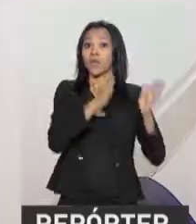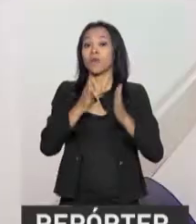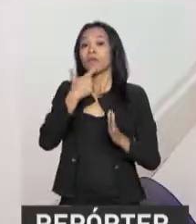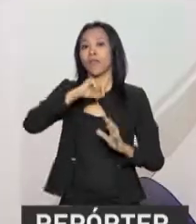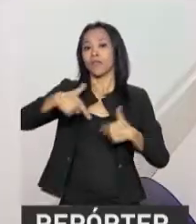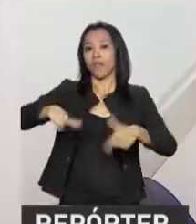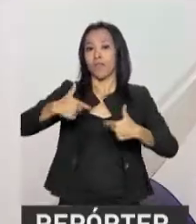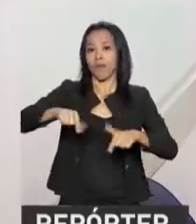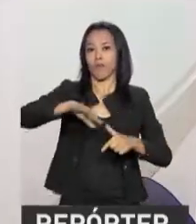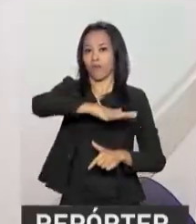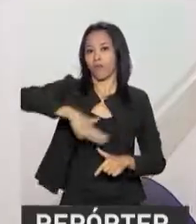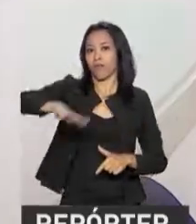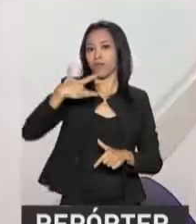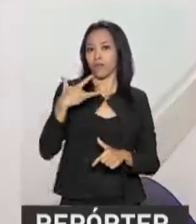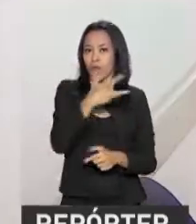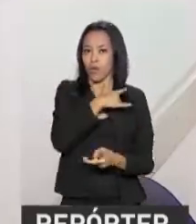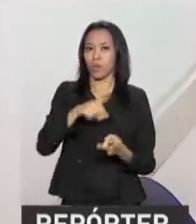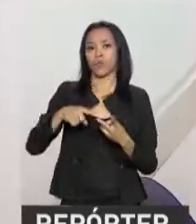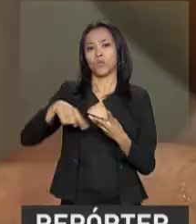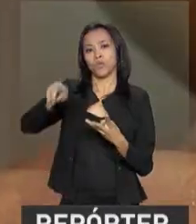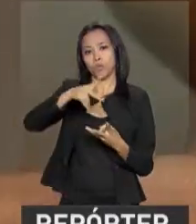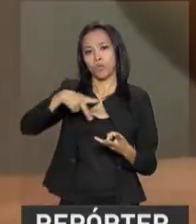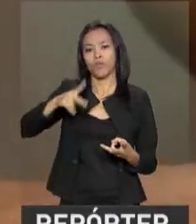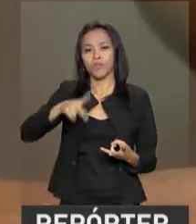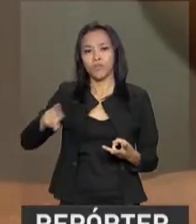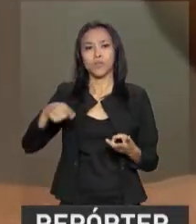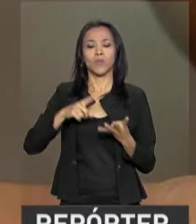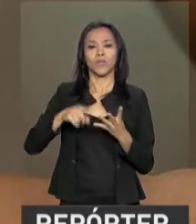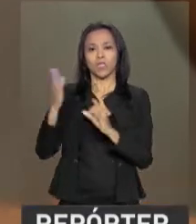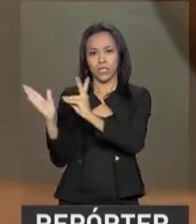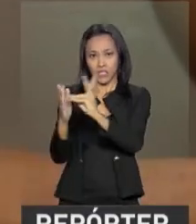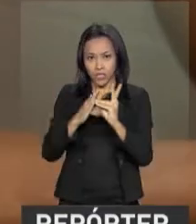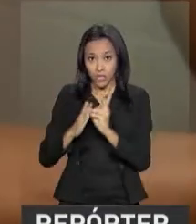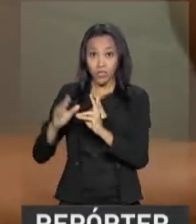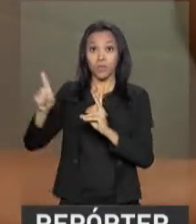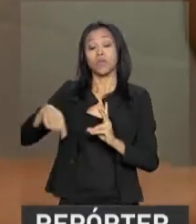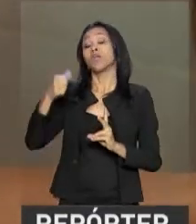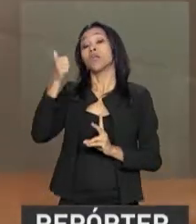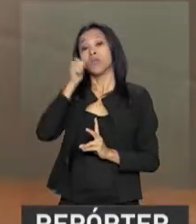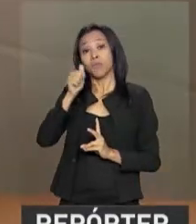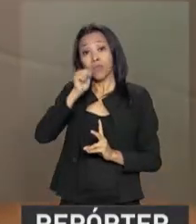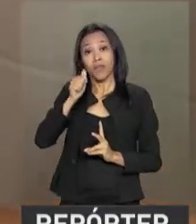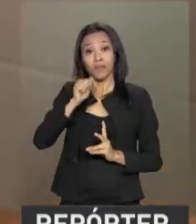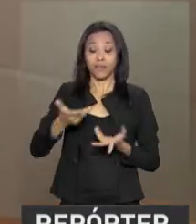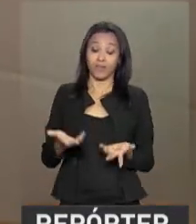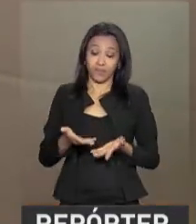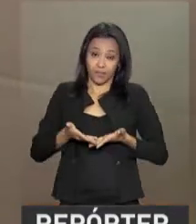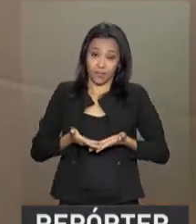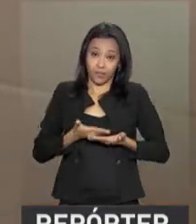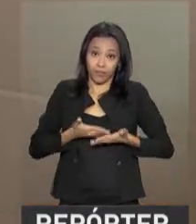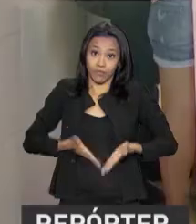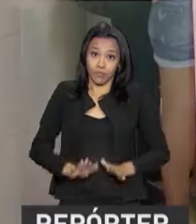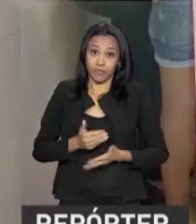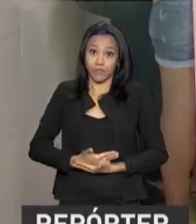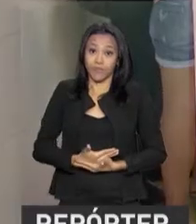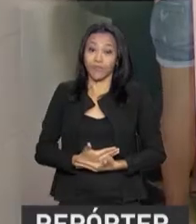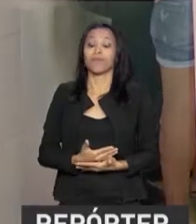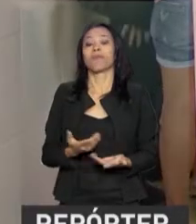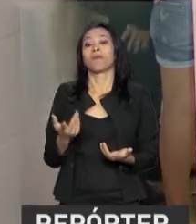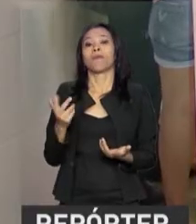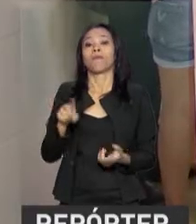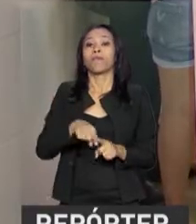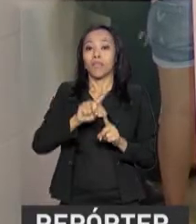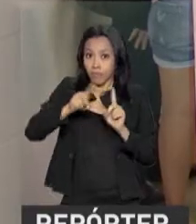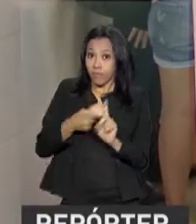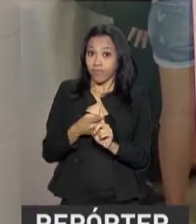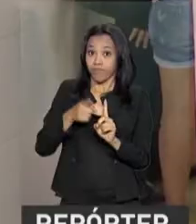saúde professores indígenas gestantes e mulheres com filhos recém nascidos a vacina é segura e reduz a